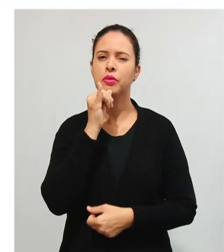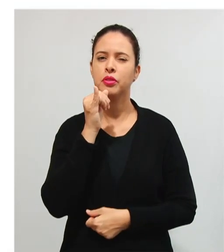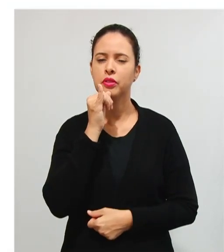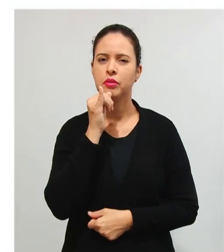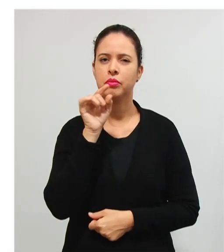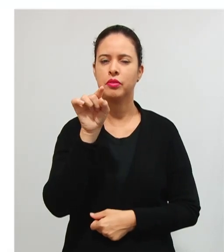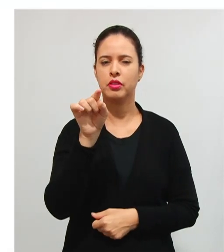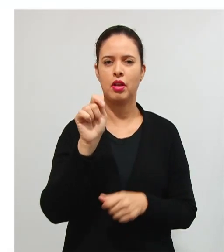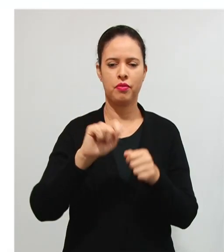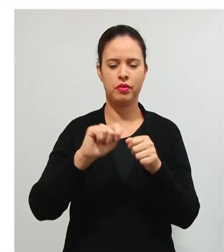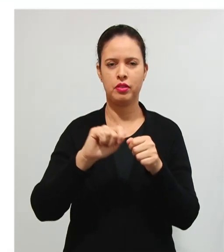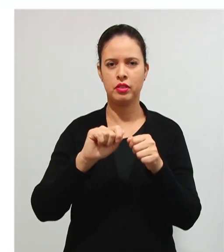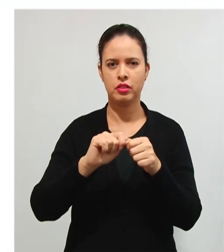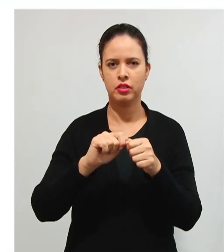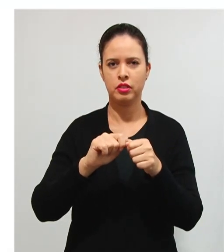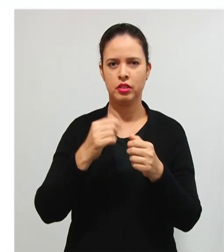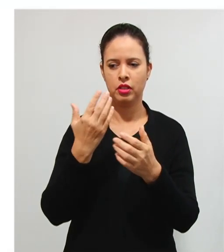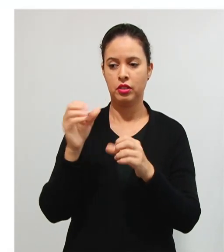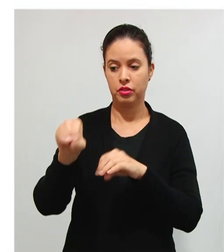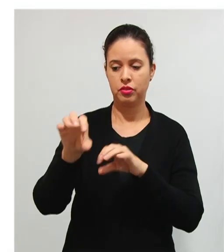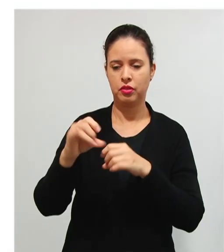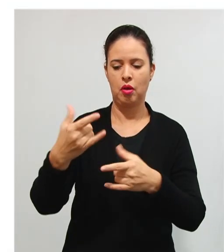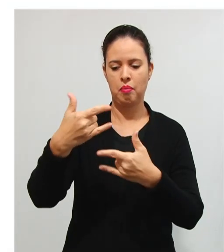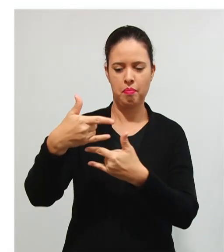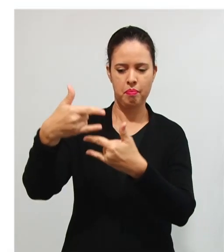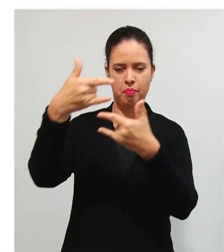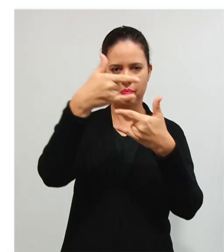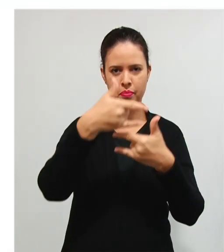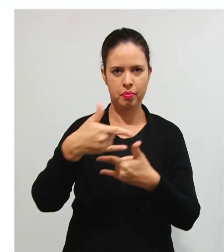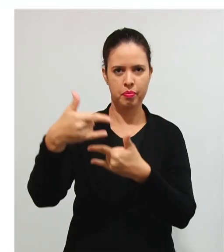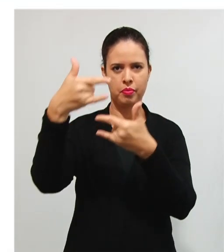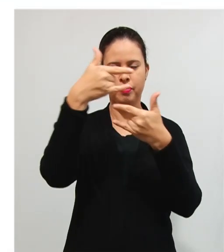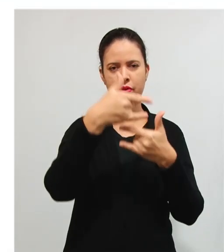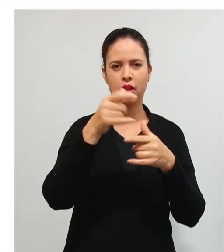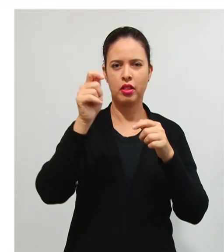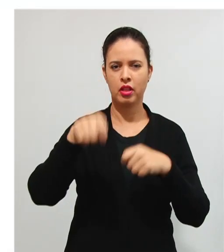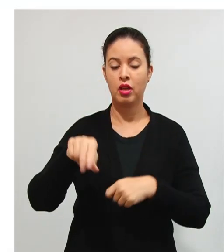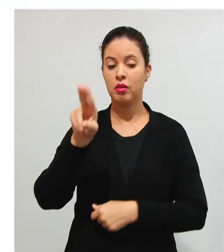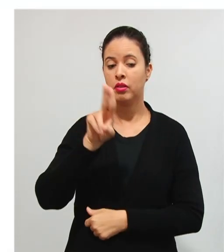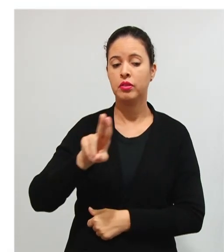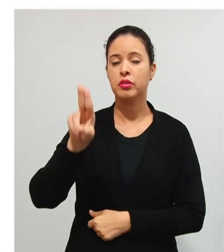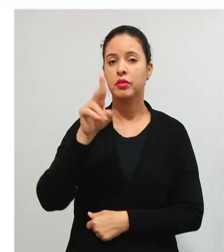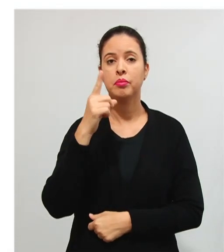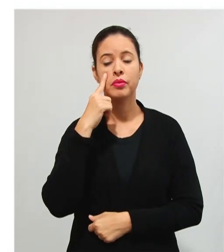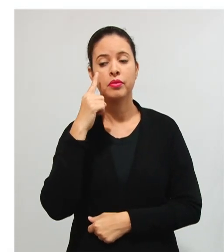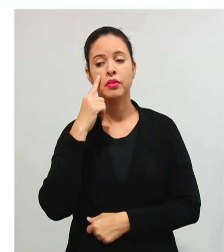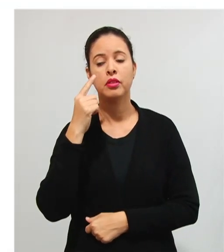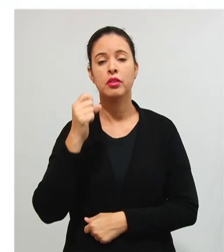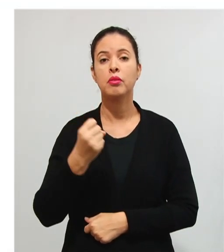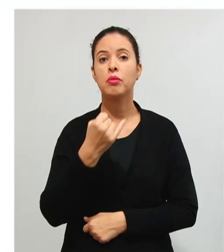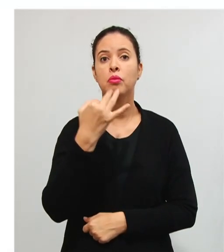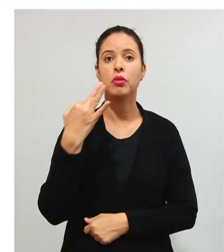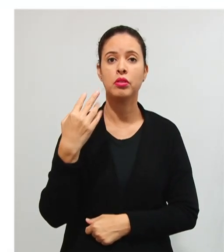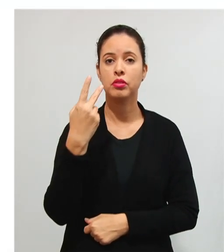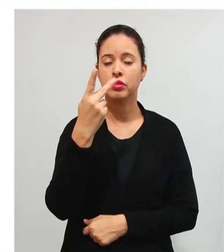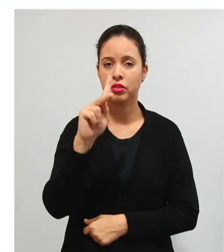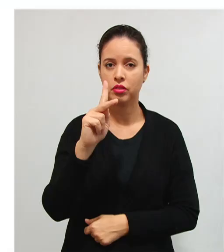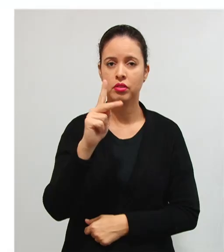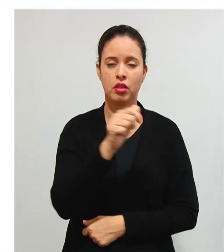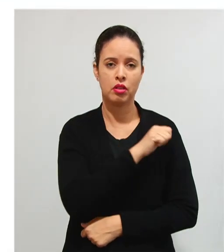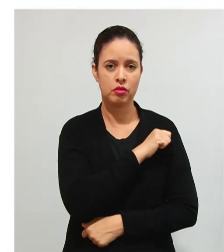uma aula assíncrona com seus alunos, você pode usar o Mentimeter, por exemplo, para medir o quanto seus alunos estão